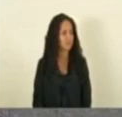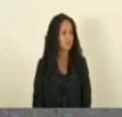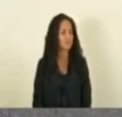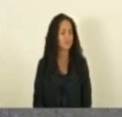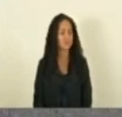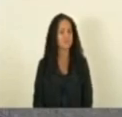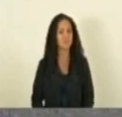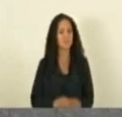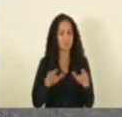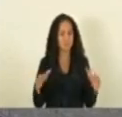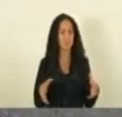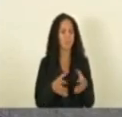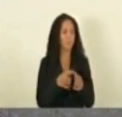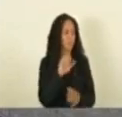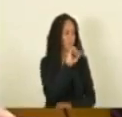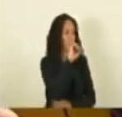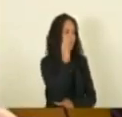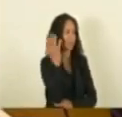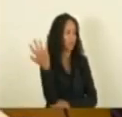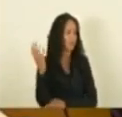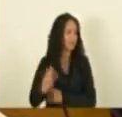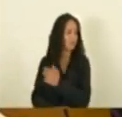A Comissão de Meio Ambiente,